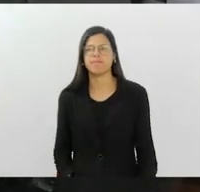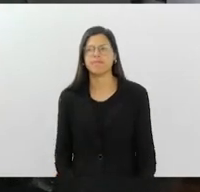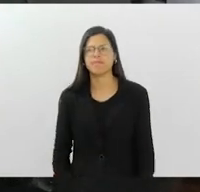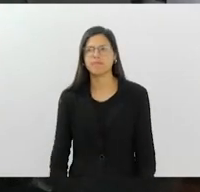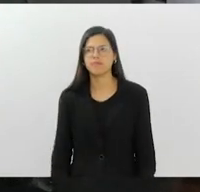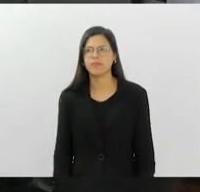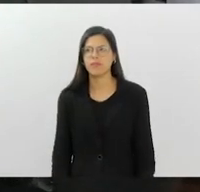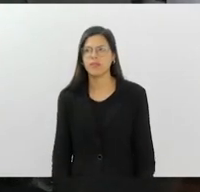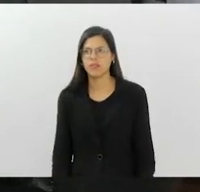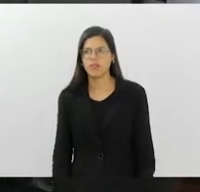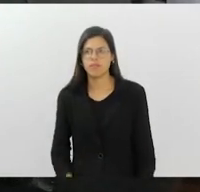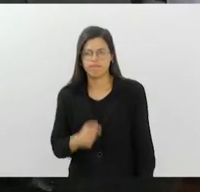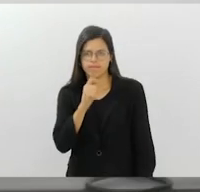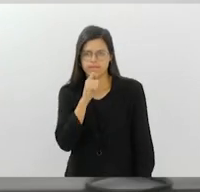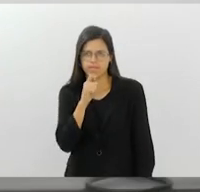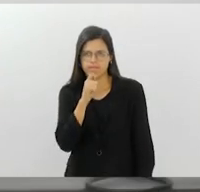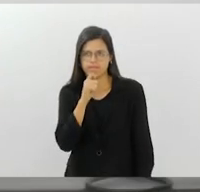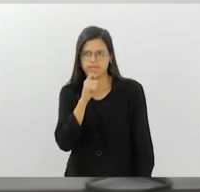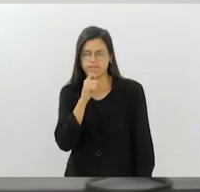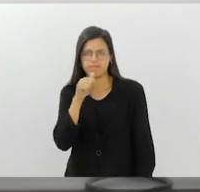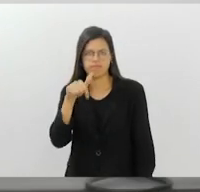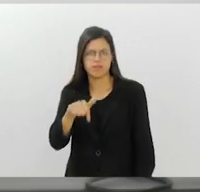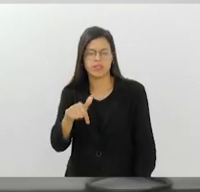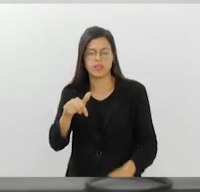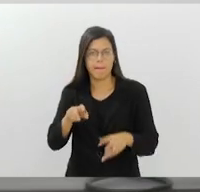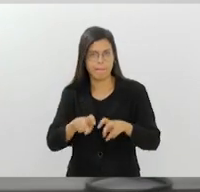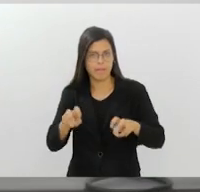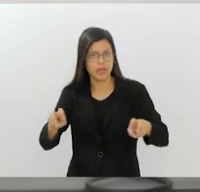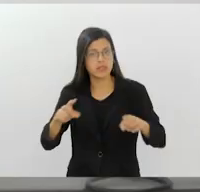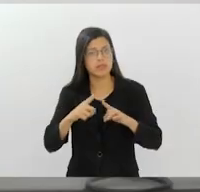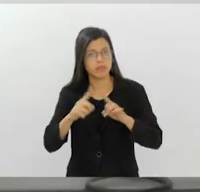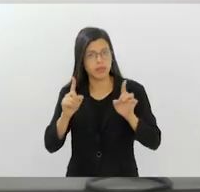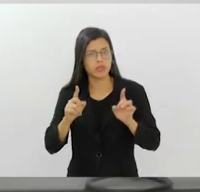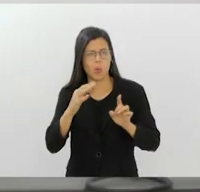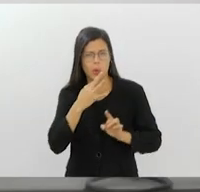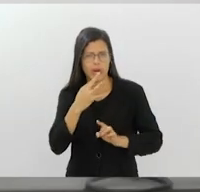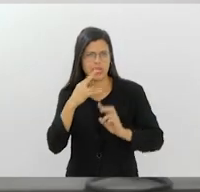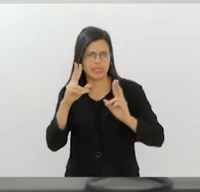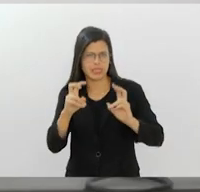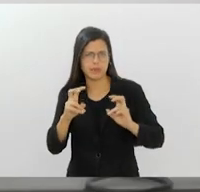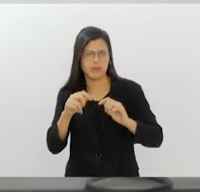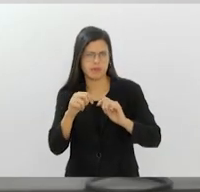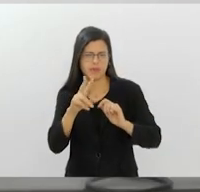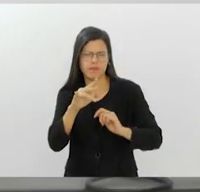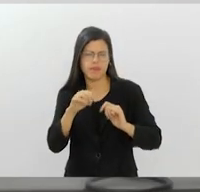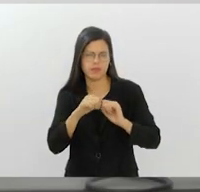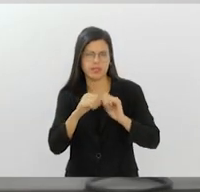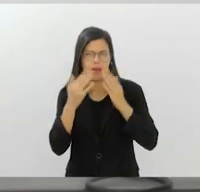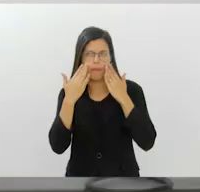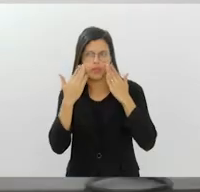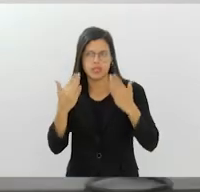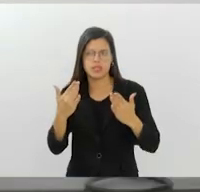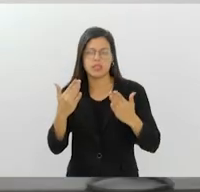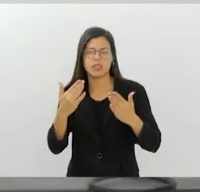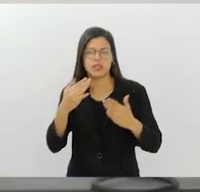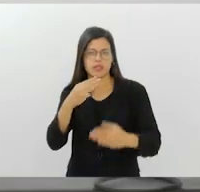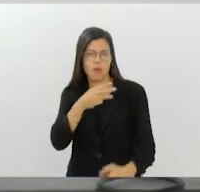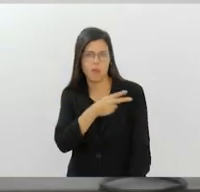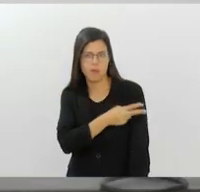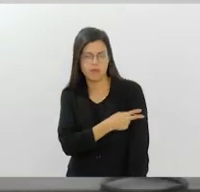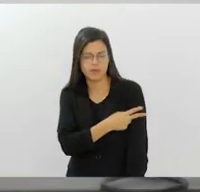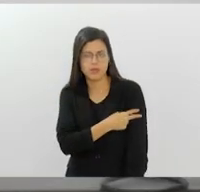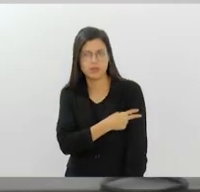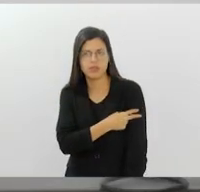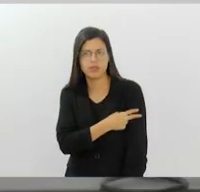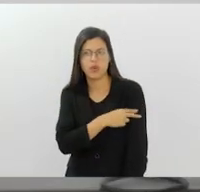compondo a mesa mas é um especialista e tem interagido conosco vai fazer uma apresentação o major agdan que é uma